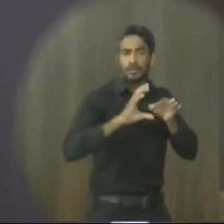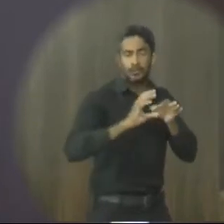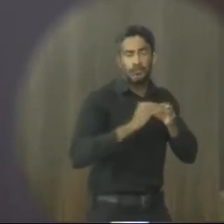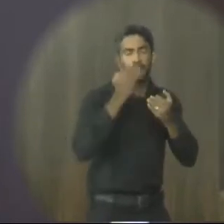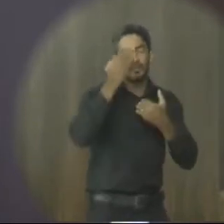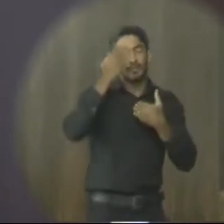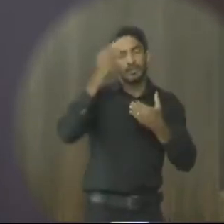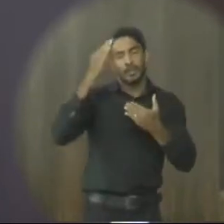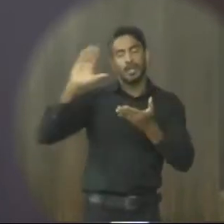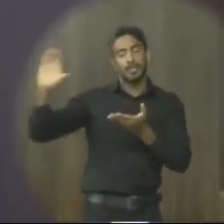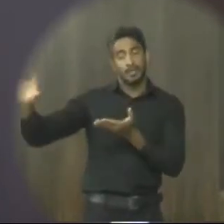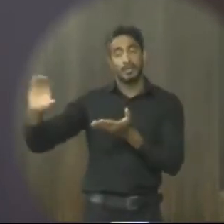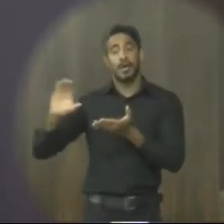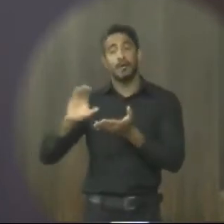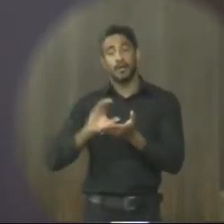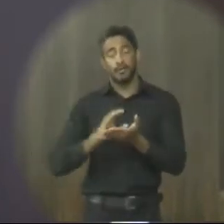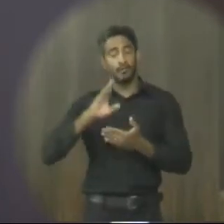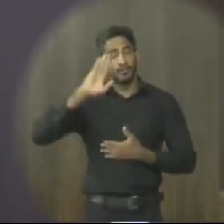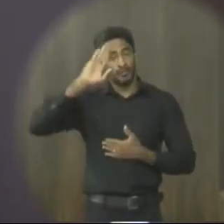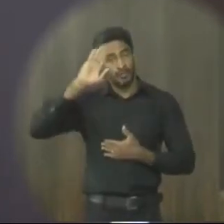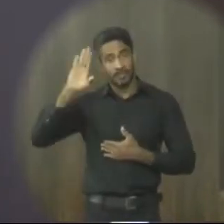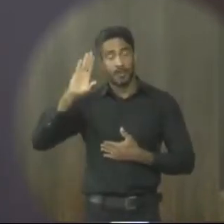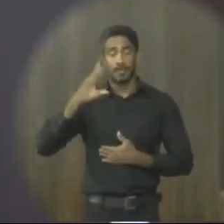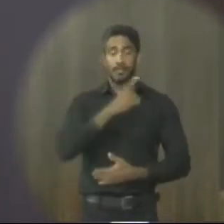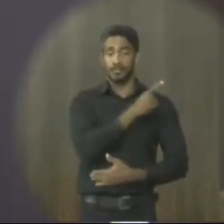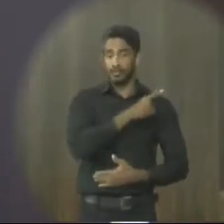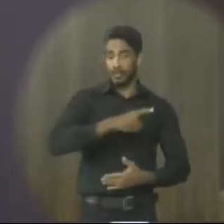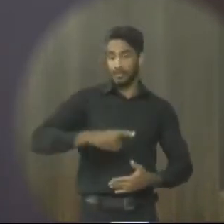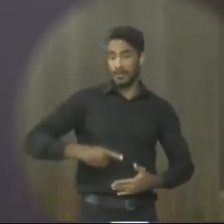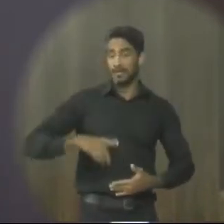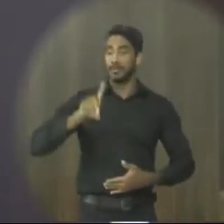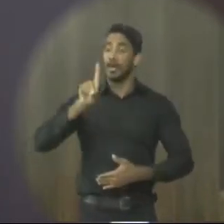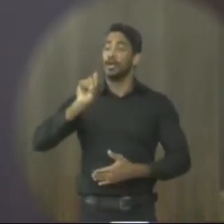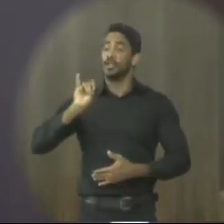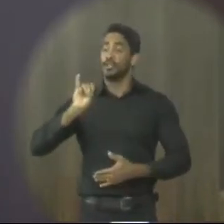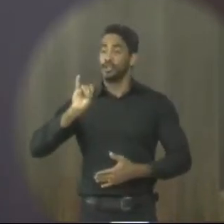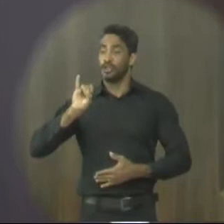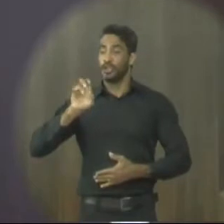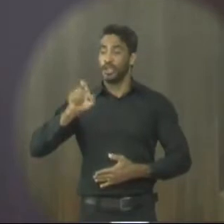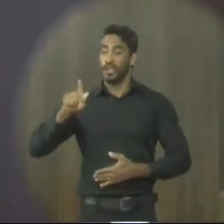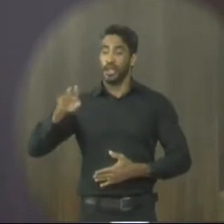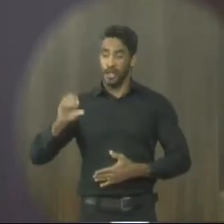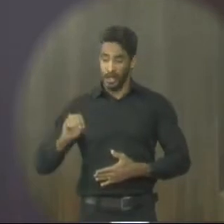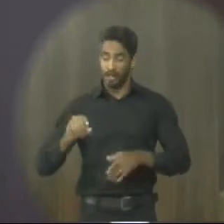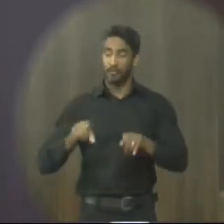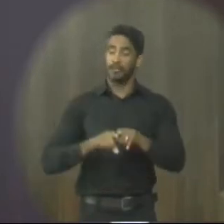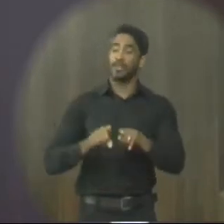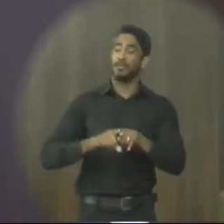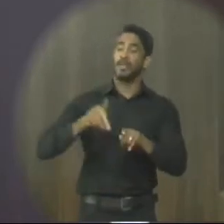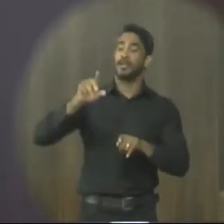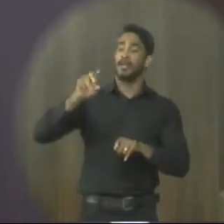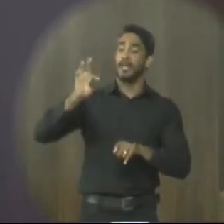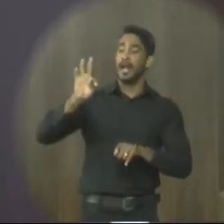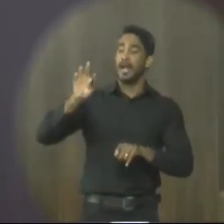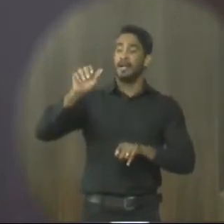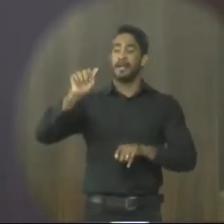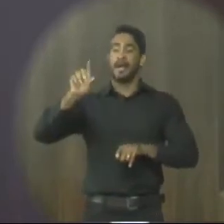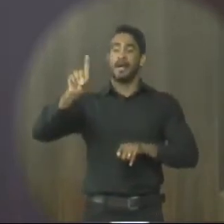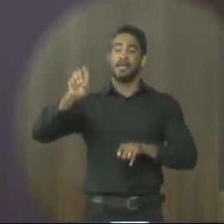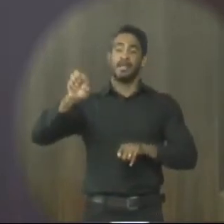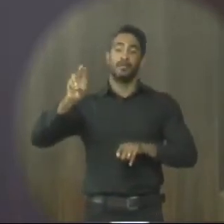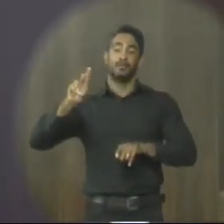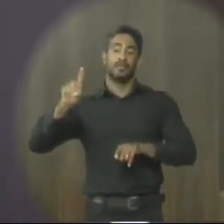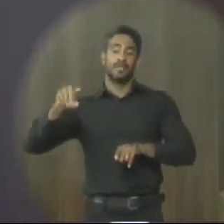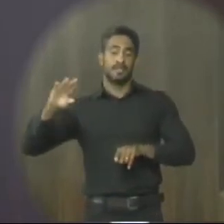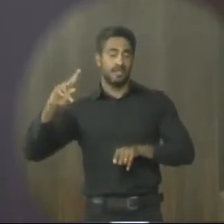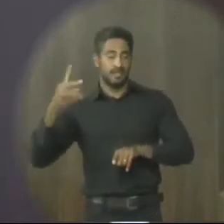graças aos recursos, né, principalmente do nosso deputado federal Diego Andrade e também do nosso deputado estadual Tadeuzinho. Nós temos